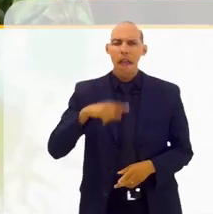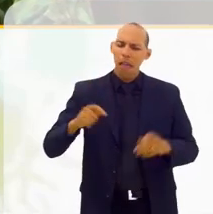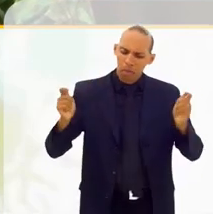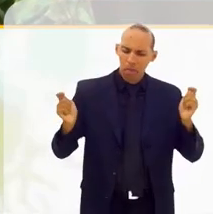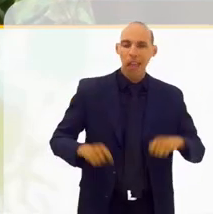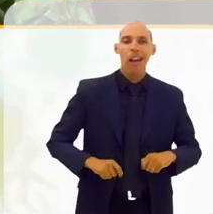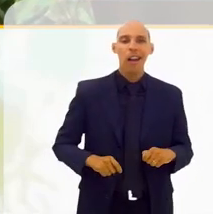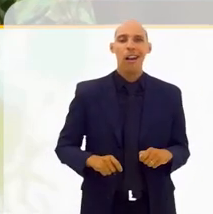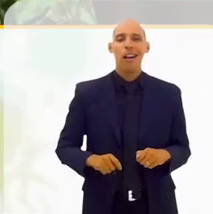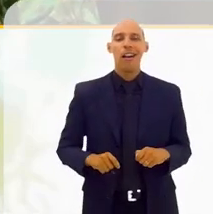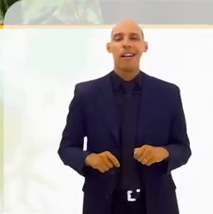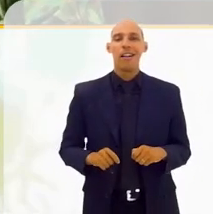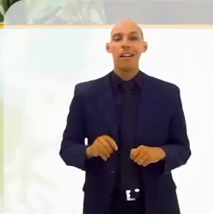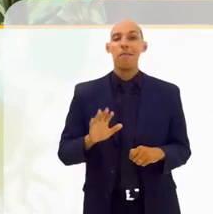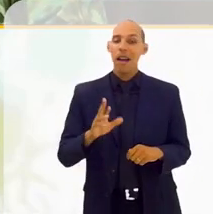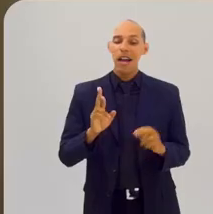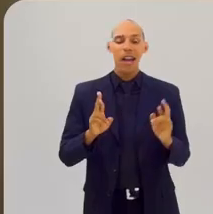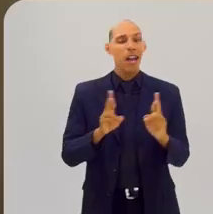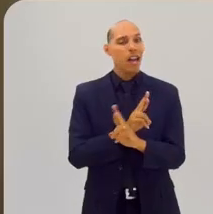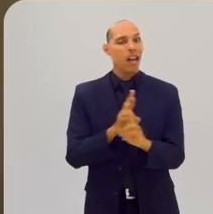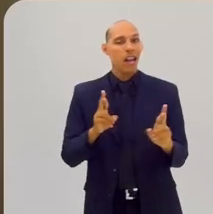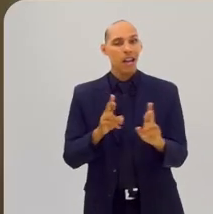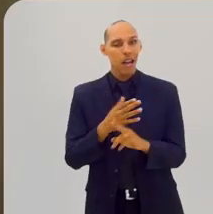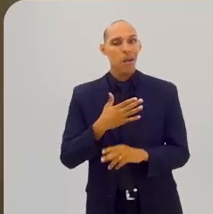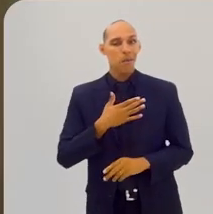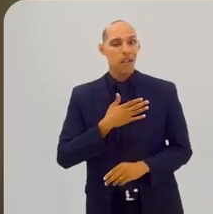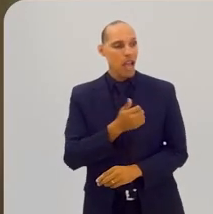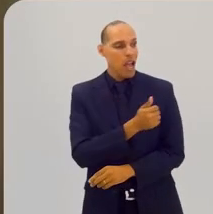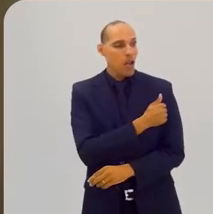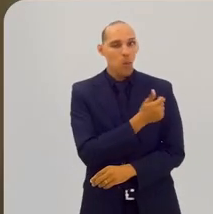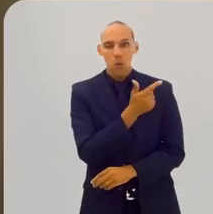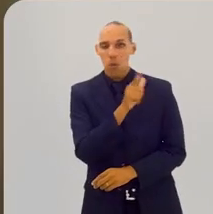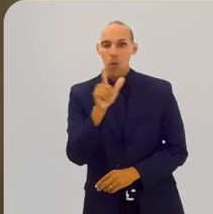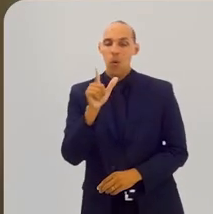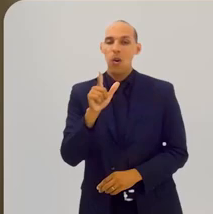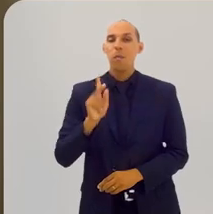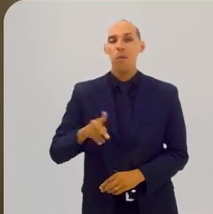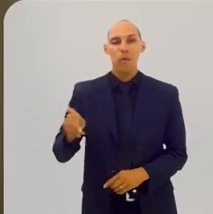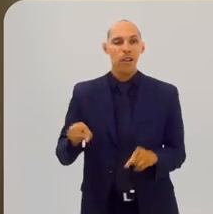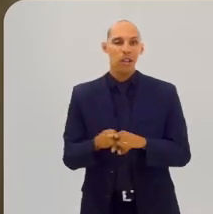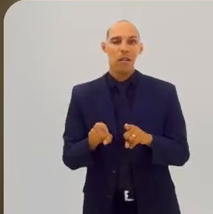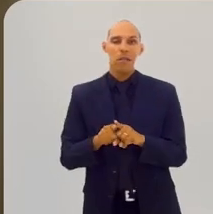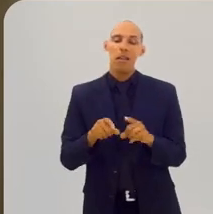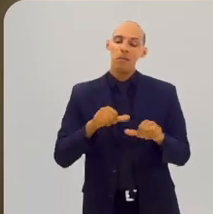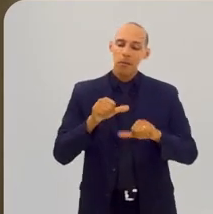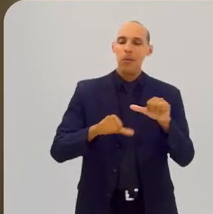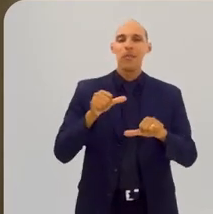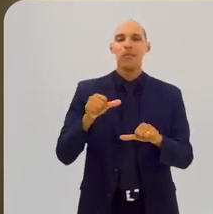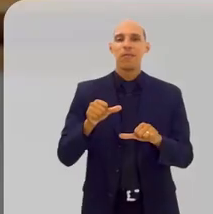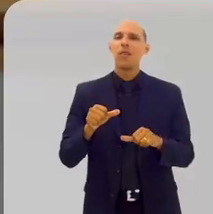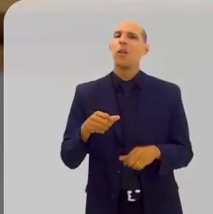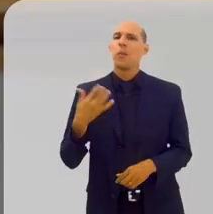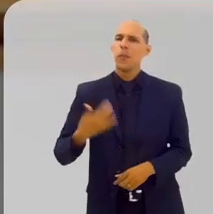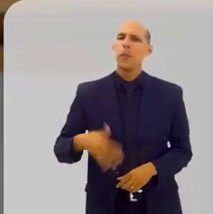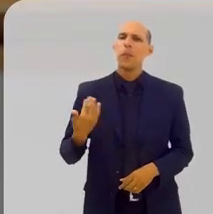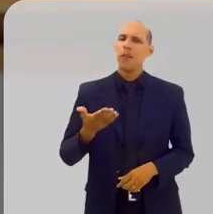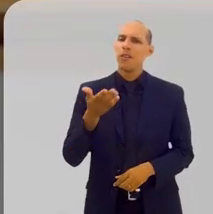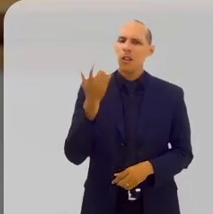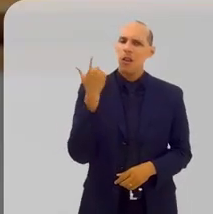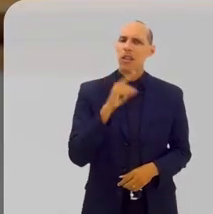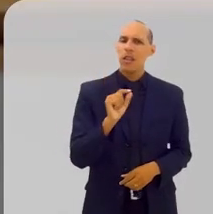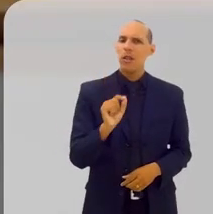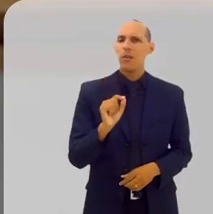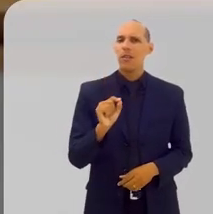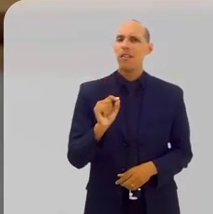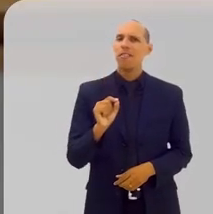achar que aquilo era um potencial a minha relação foi mudando com os alunos e com os professores uau e você